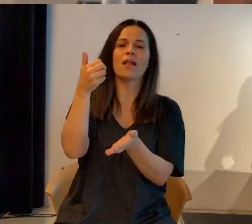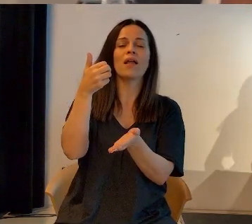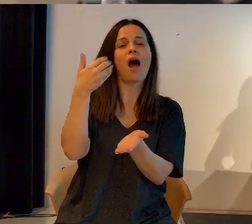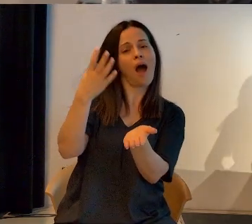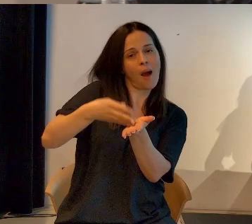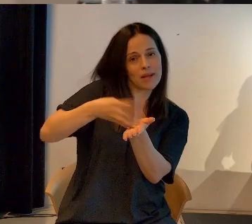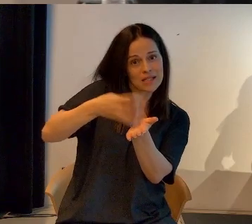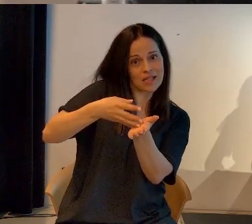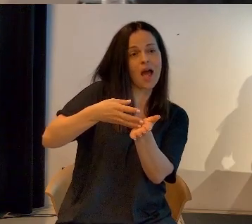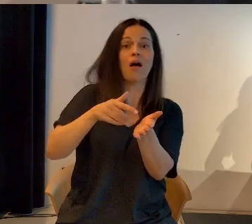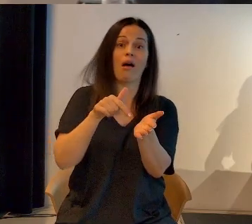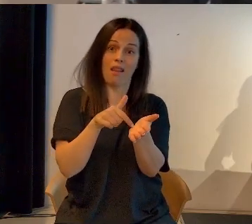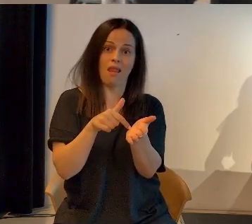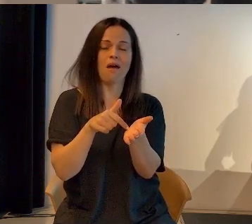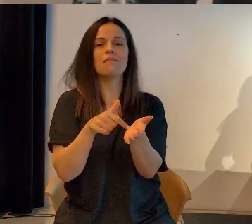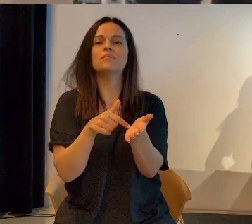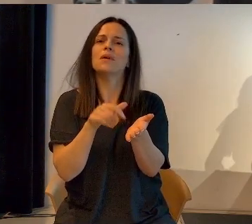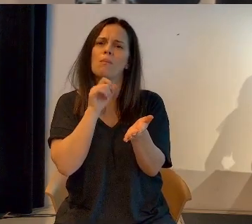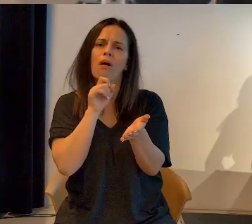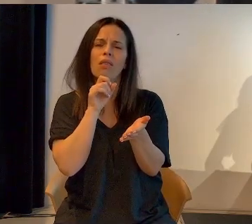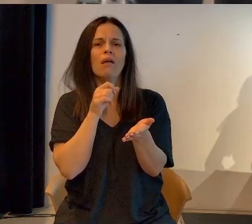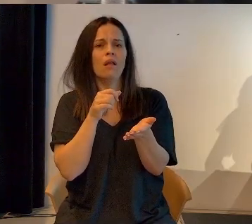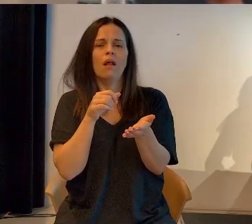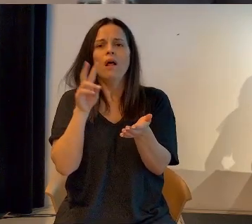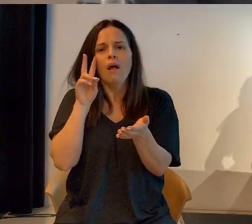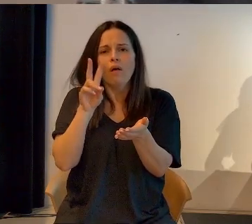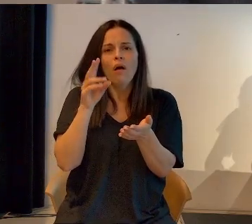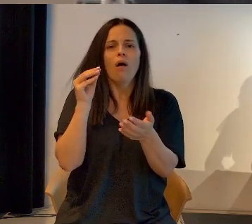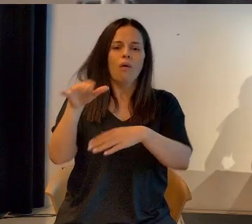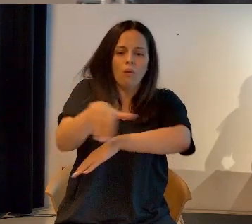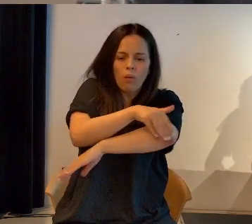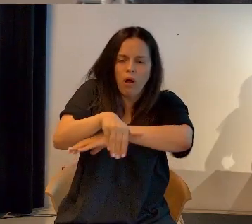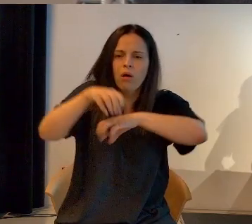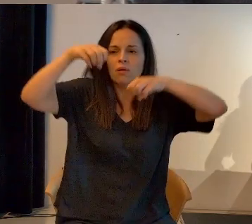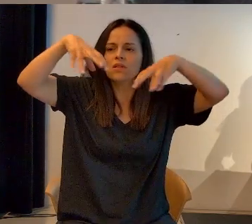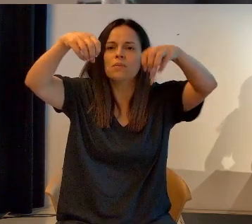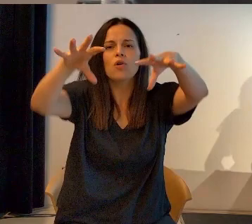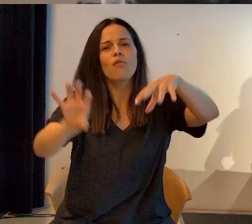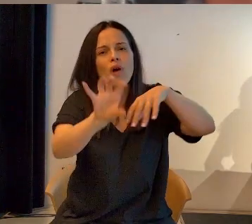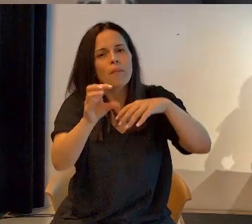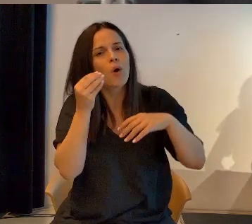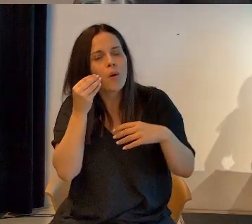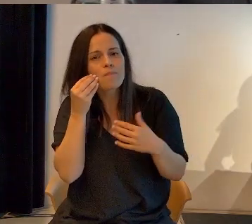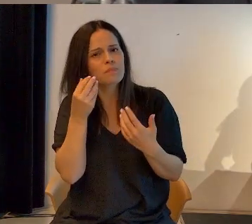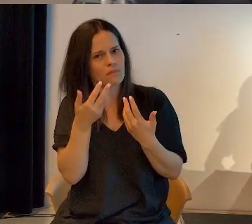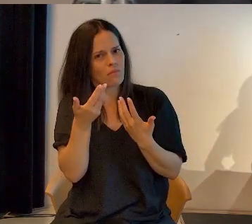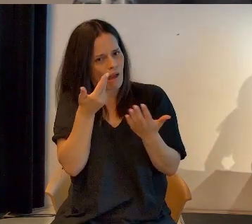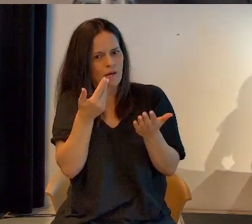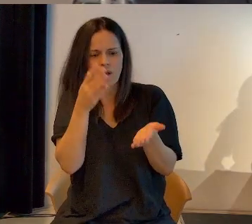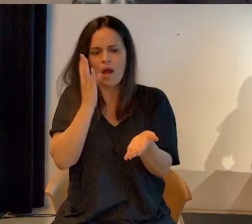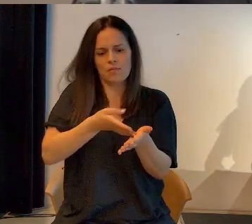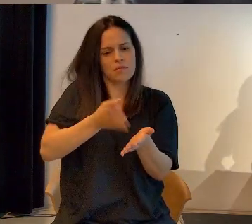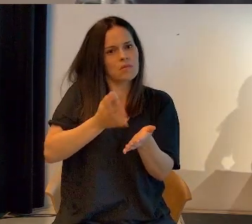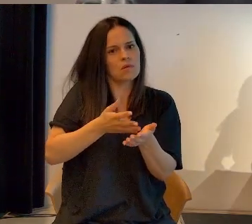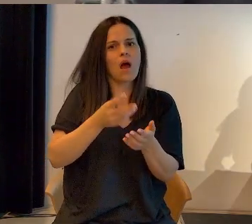ter a sensação de qual é, como é que é a rua com os chapéus. E, portanto, também essa aplicação está disponível já há mais